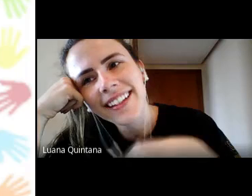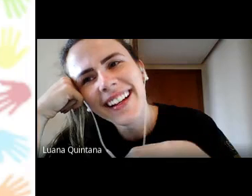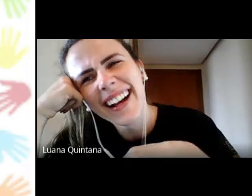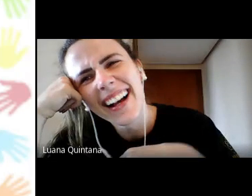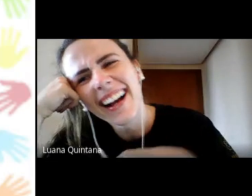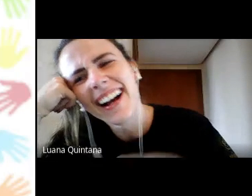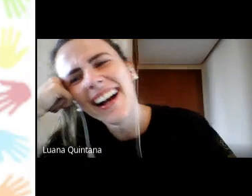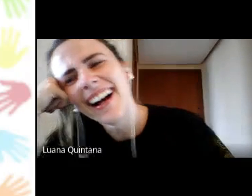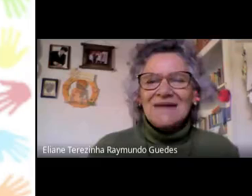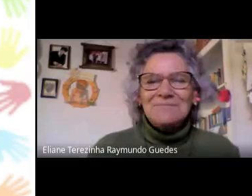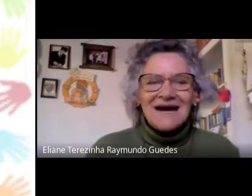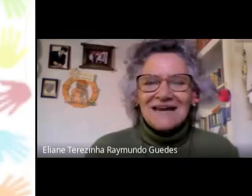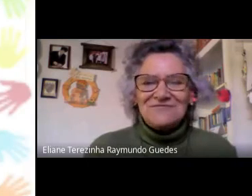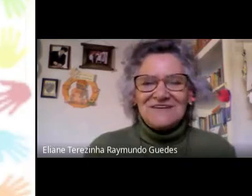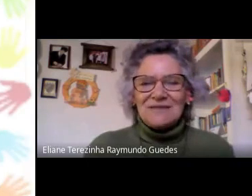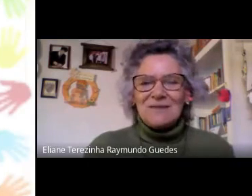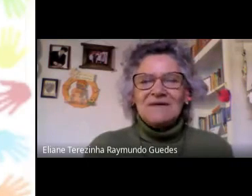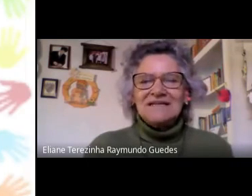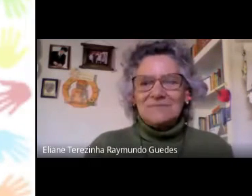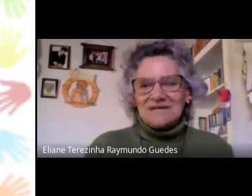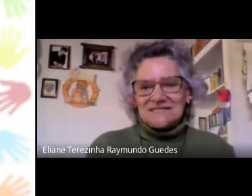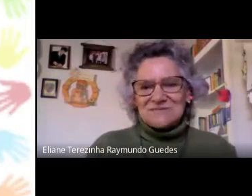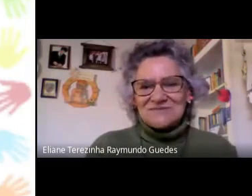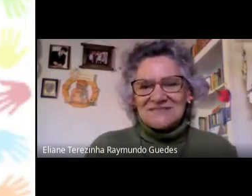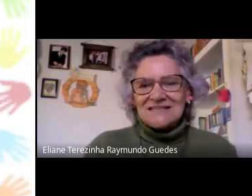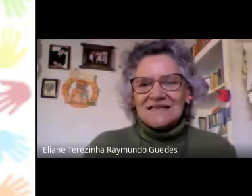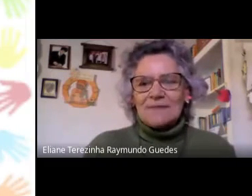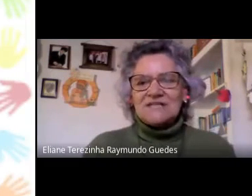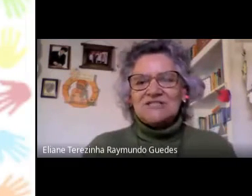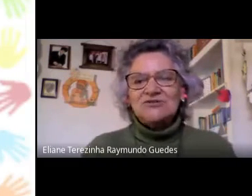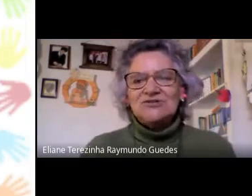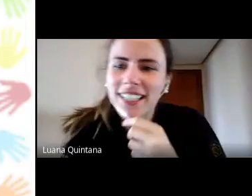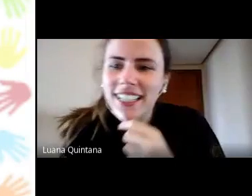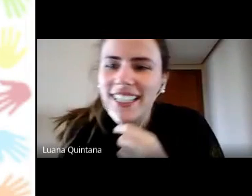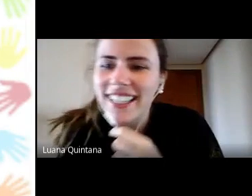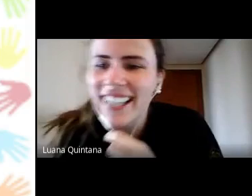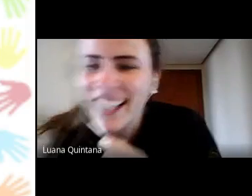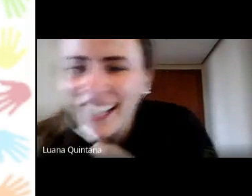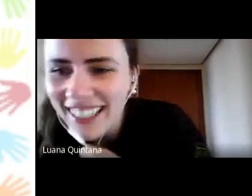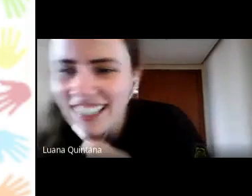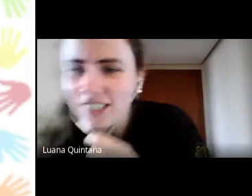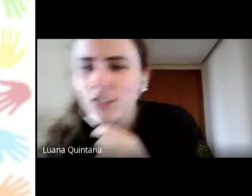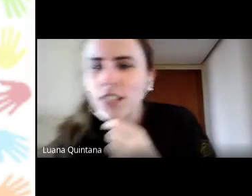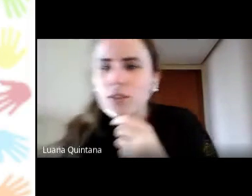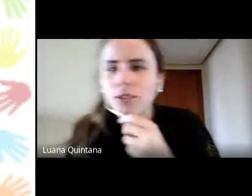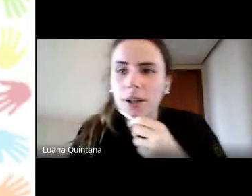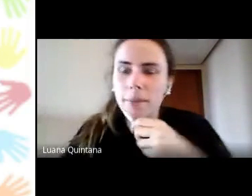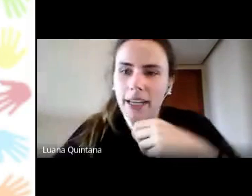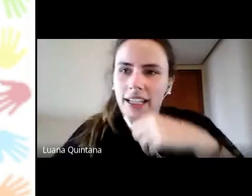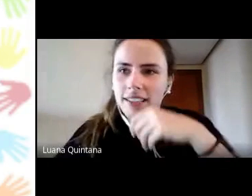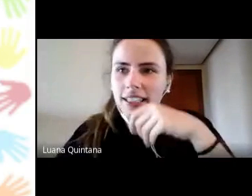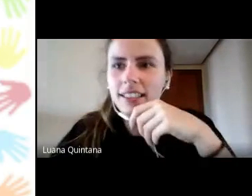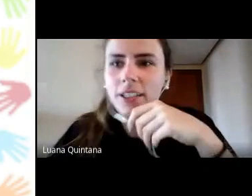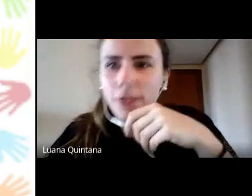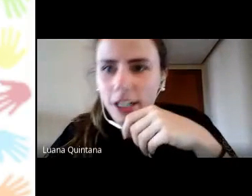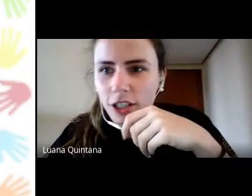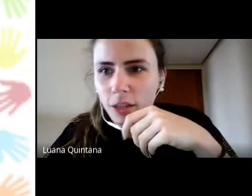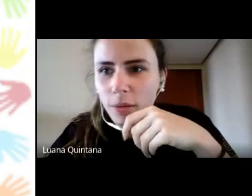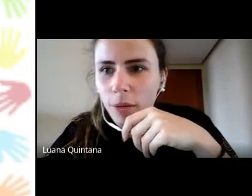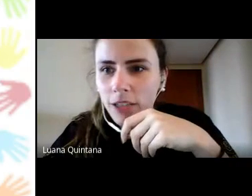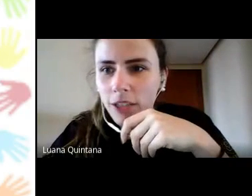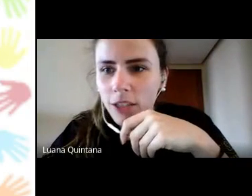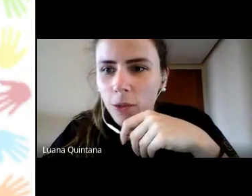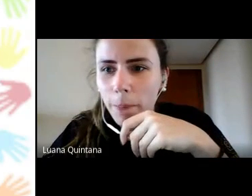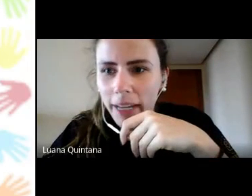Libras. Ai, maravilha, me manda mesmo. Mas eu acho que isso que tu falou é bem essa questão. Eu acho que